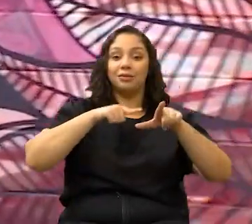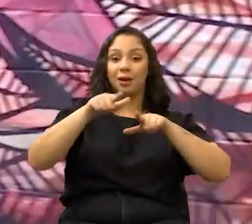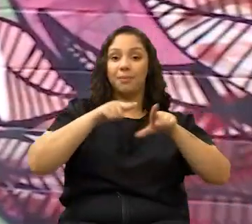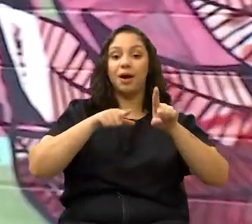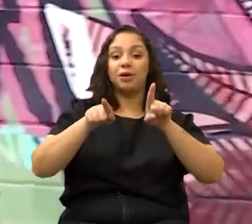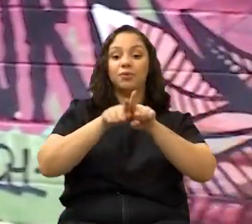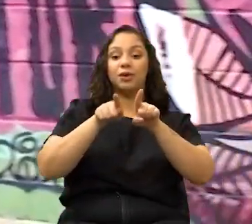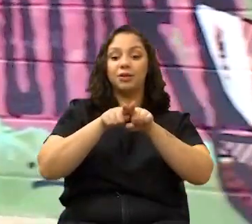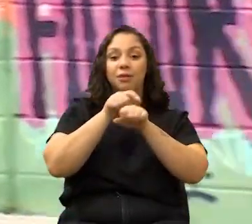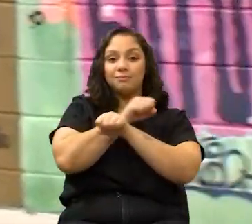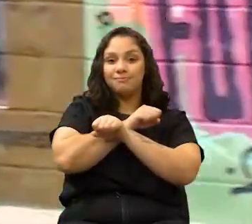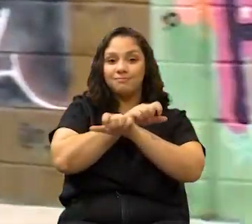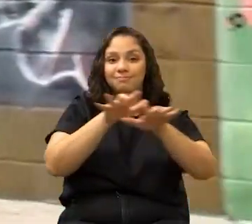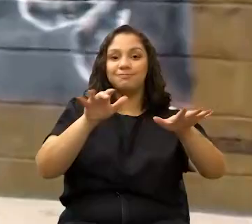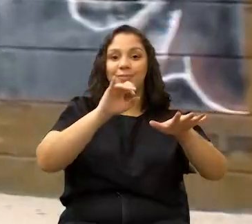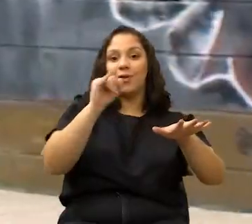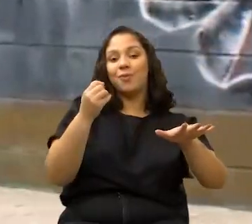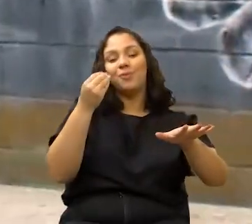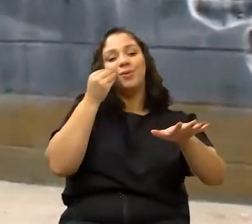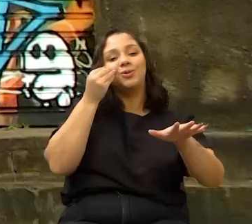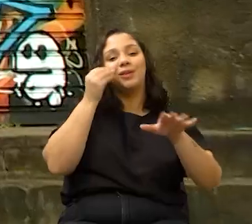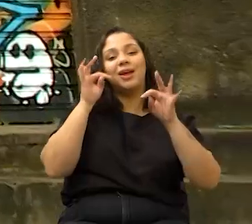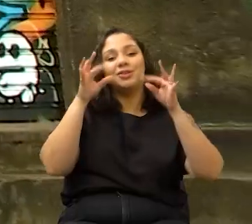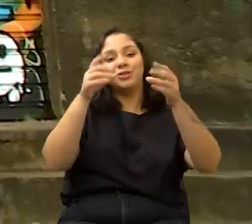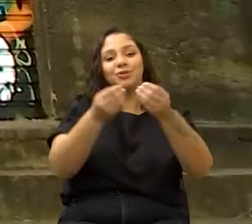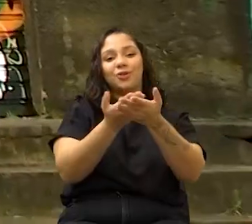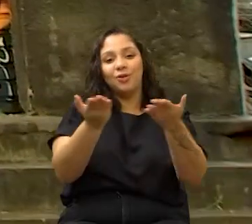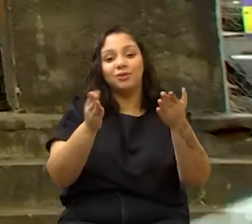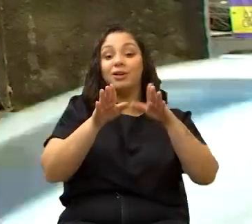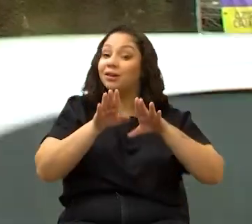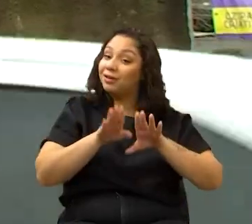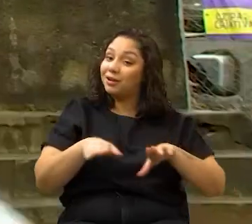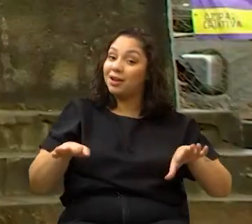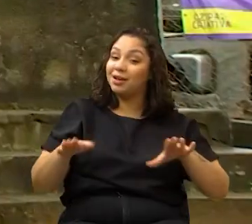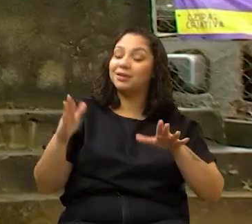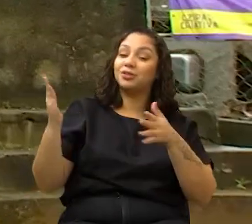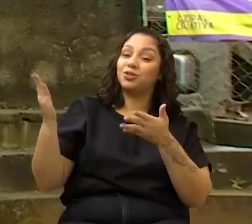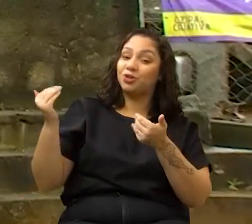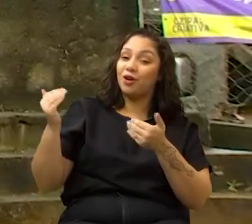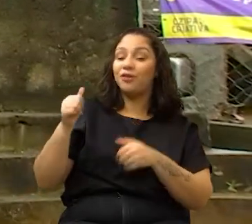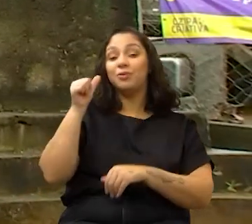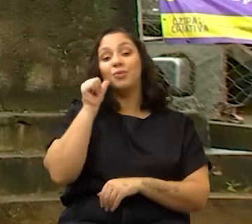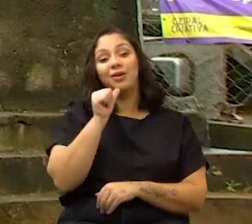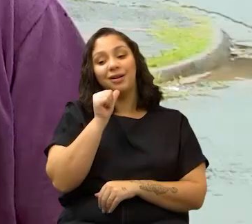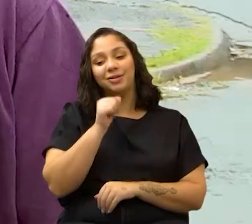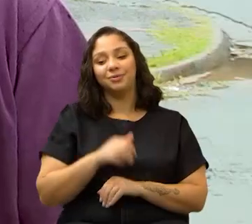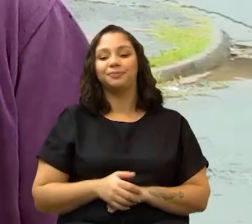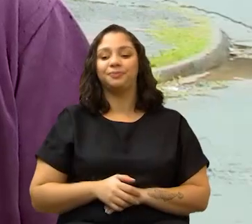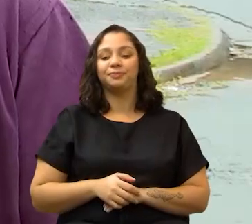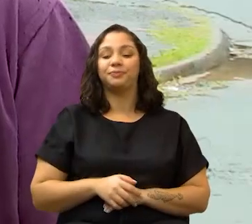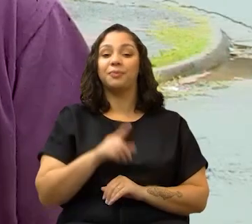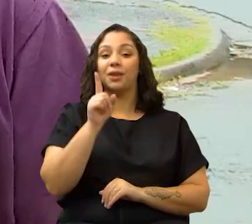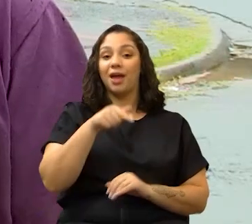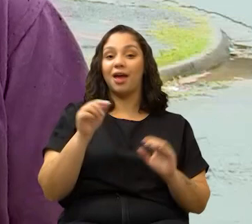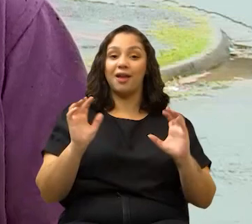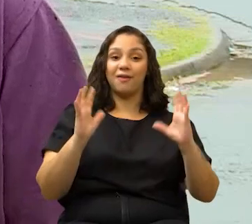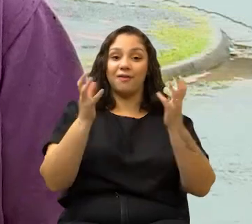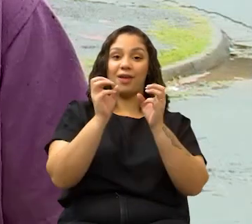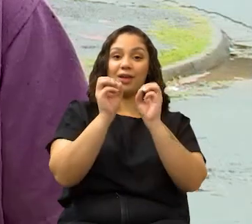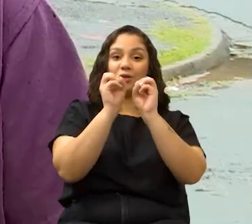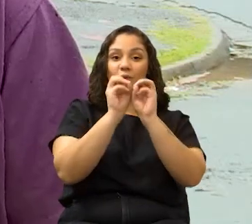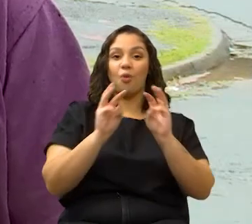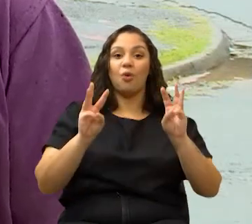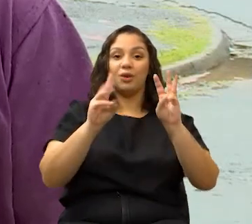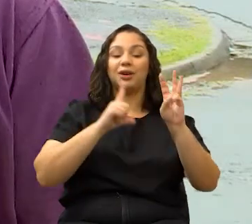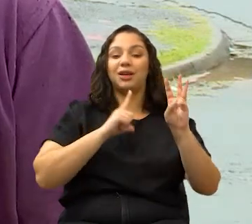e expansão das oportunidades para todos, incluindo crianças, jovens e mulheres. É um evento da ONU que acontece em mais de